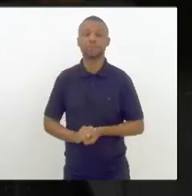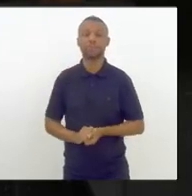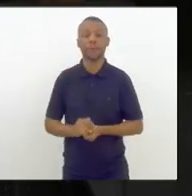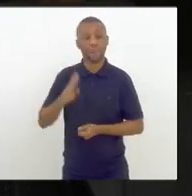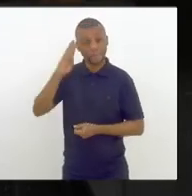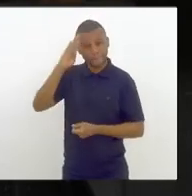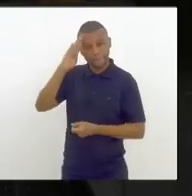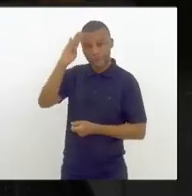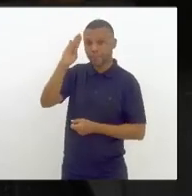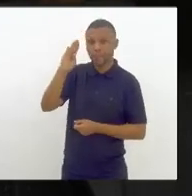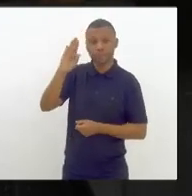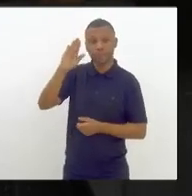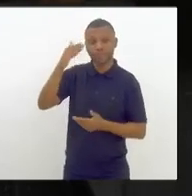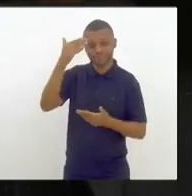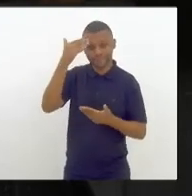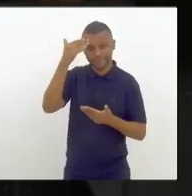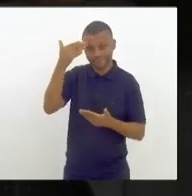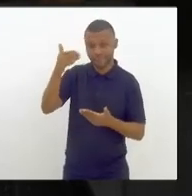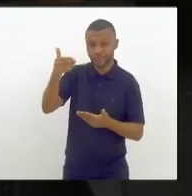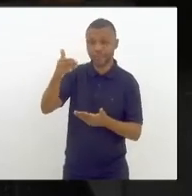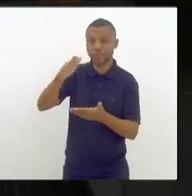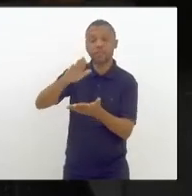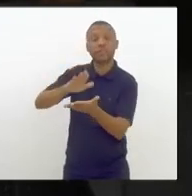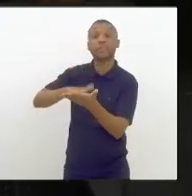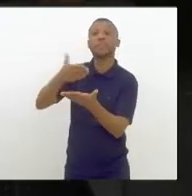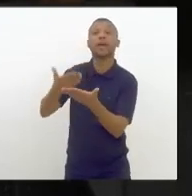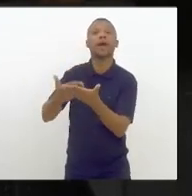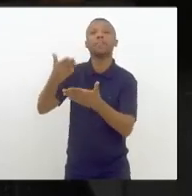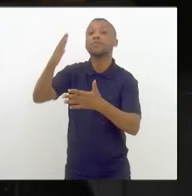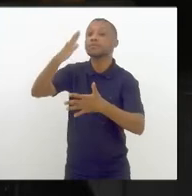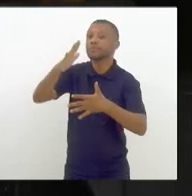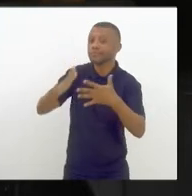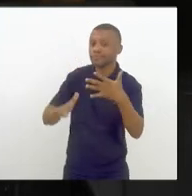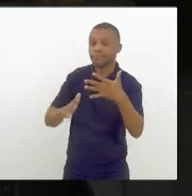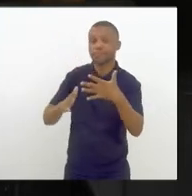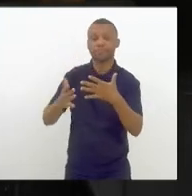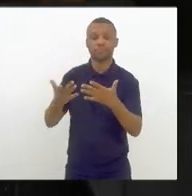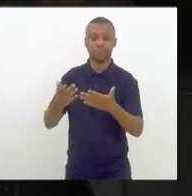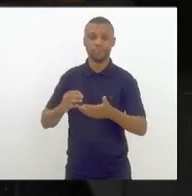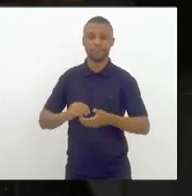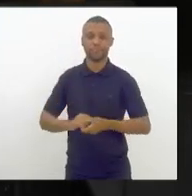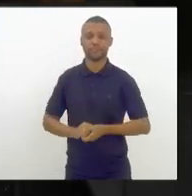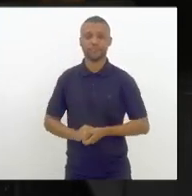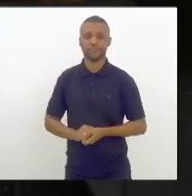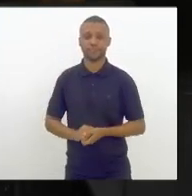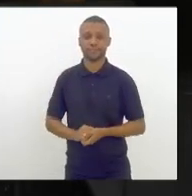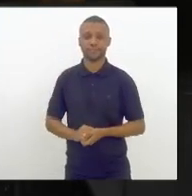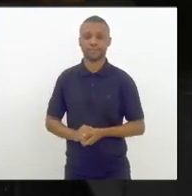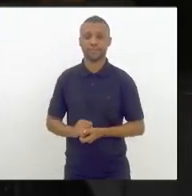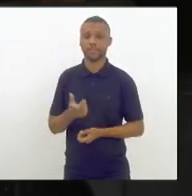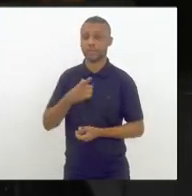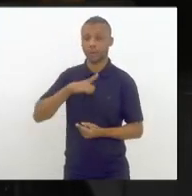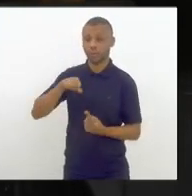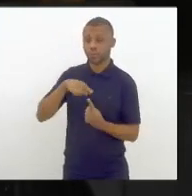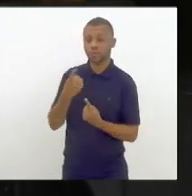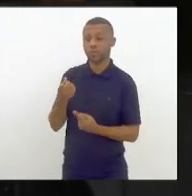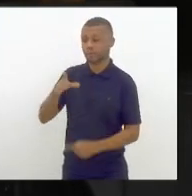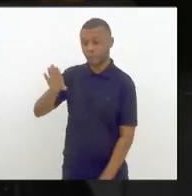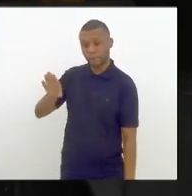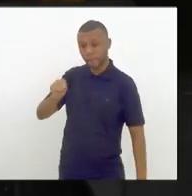especial no nosso intérprete da linguagem de libras que leva a nossa